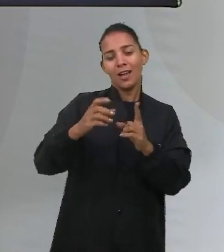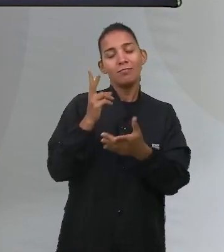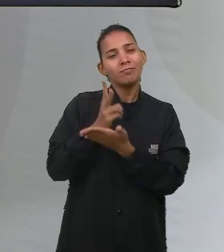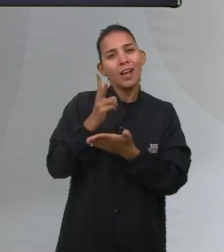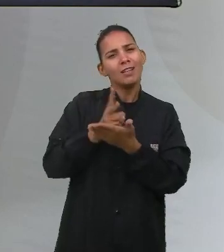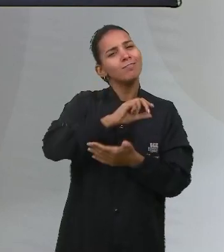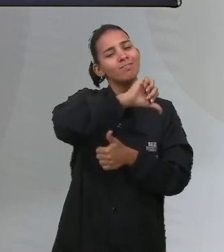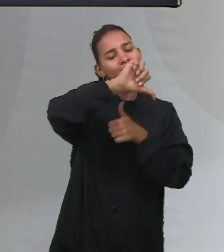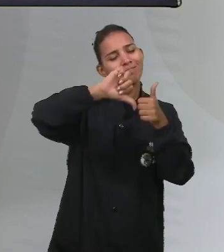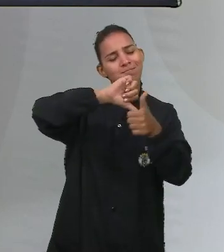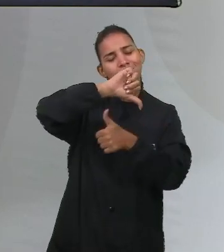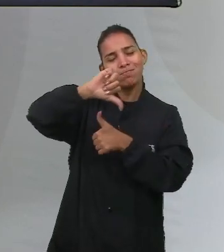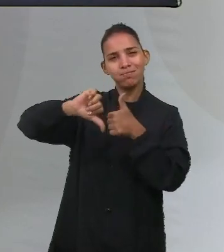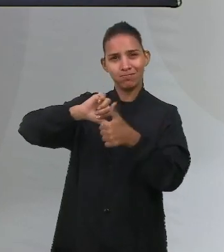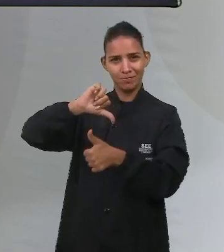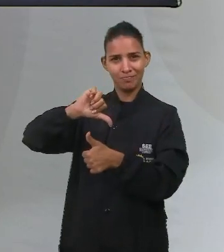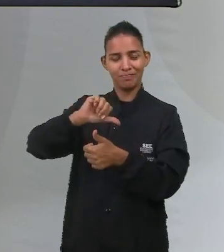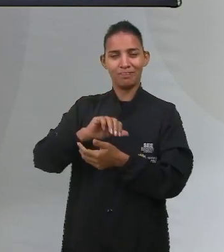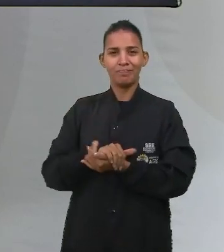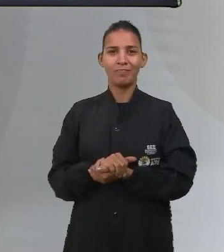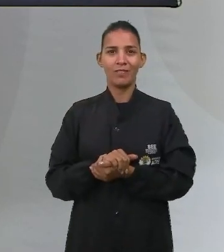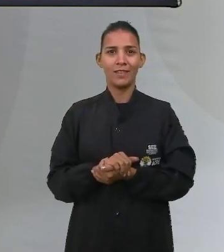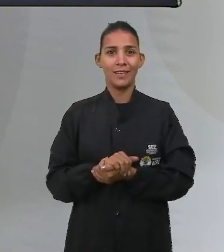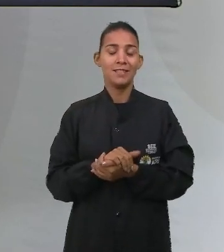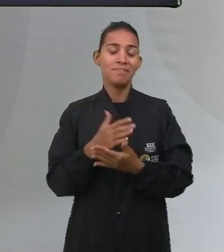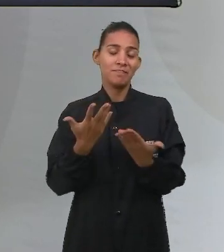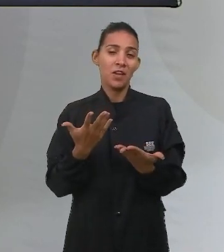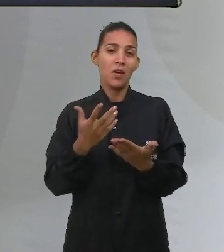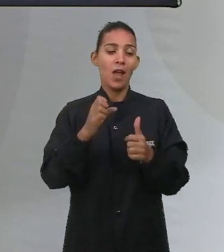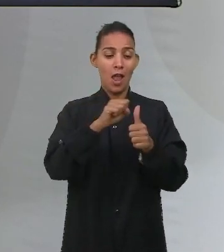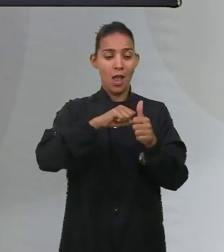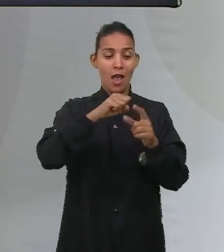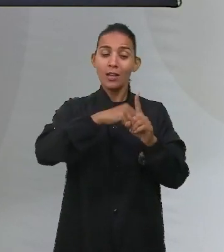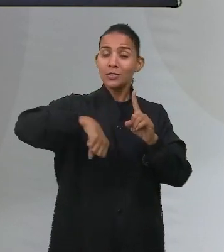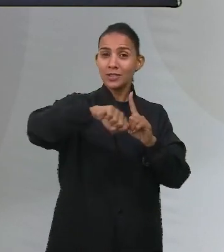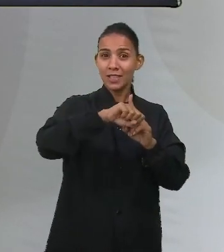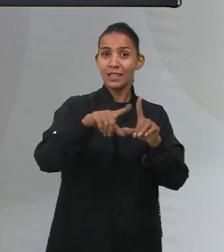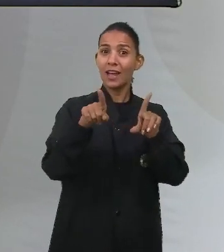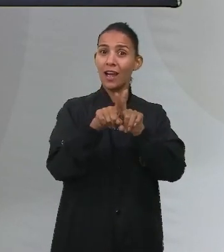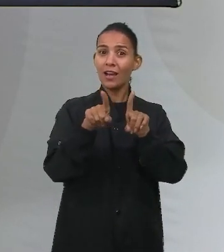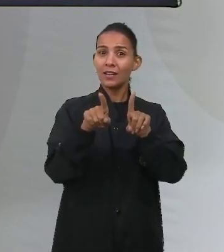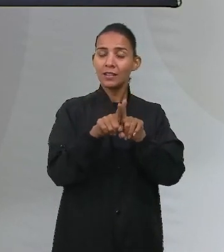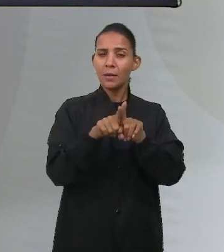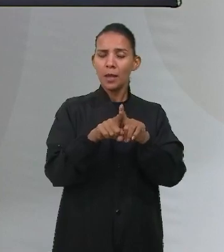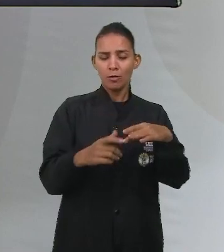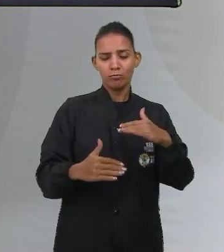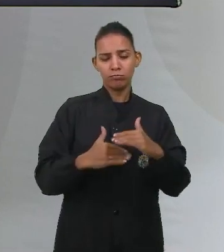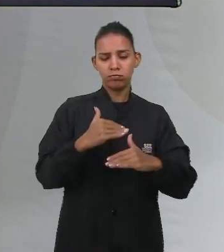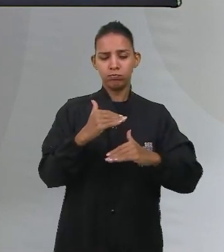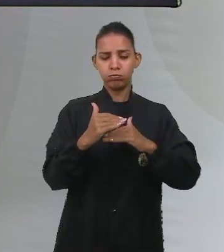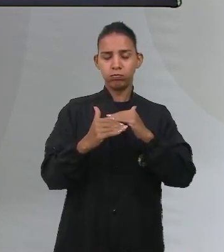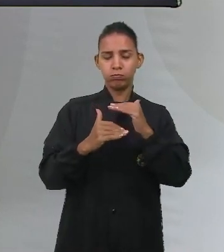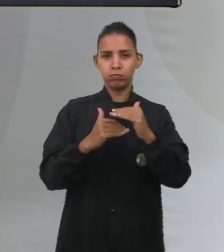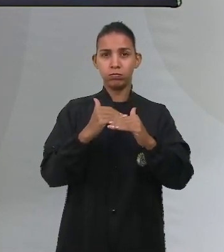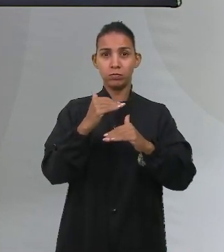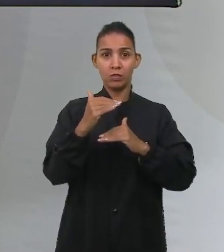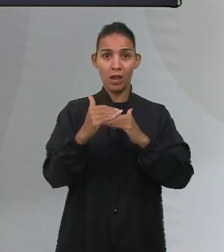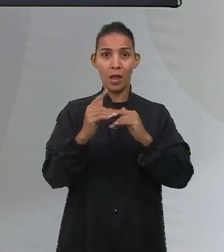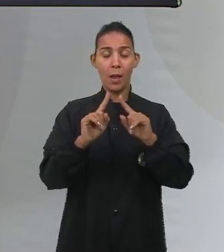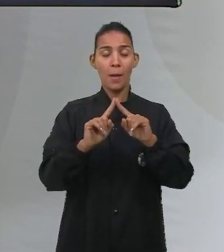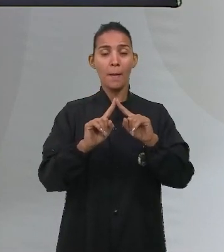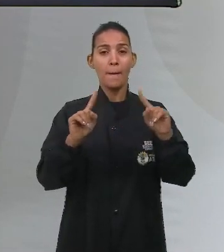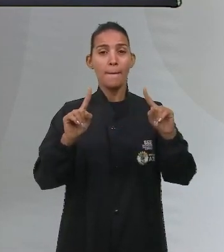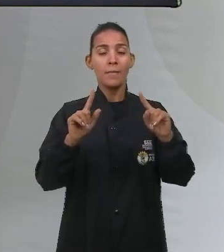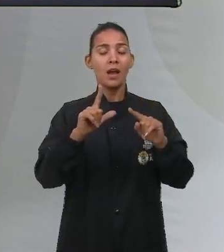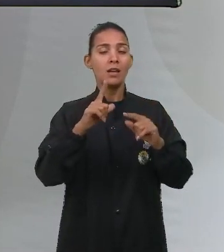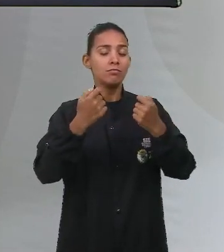E é claro que a sociedade, ela se monta diante da questão de